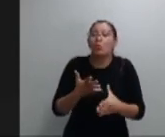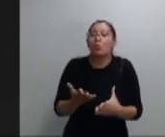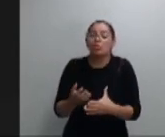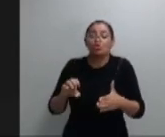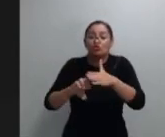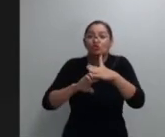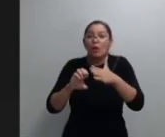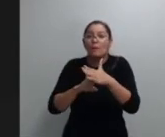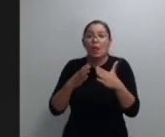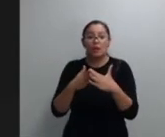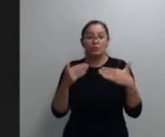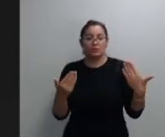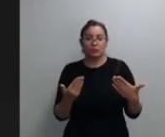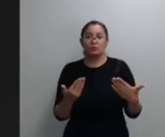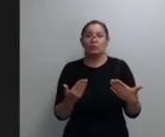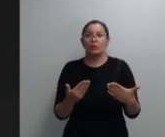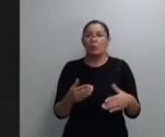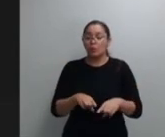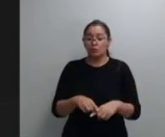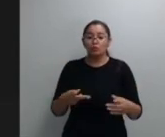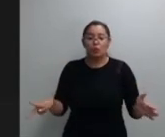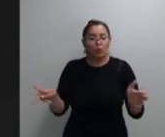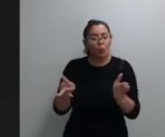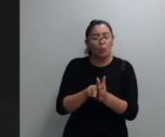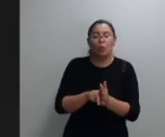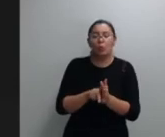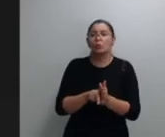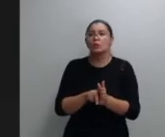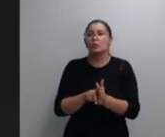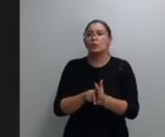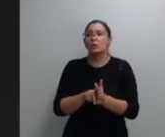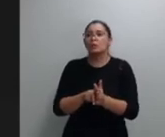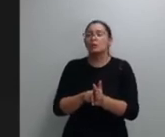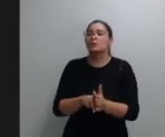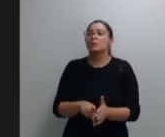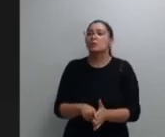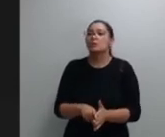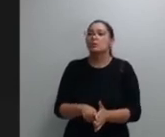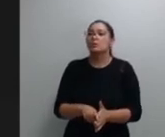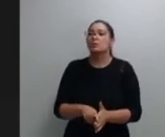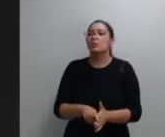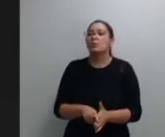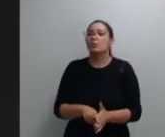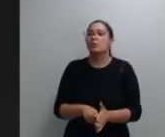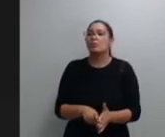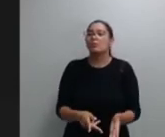mesmo que seja com propósito de trust entre a Índia e o Paquistão